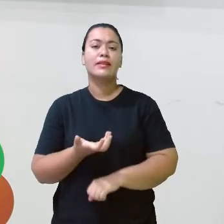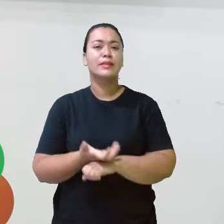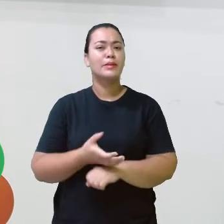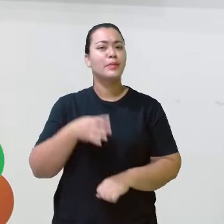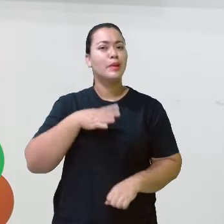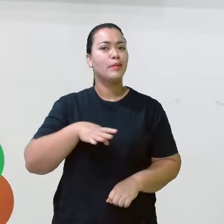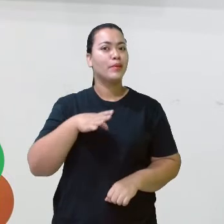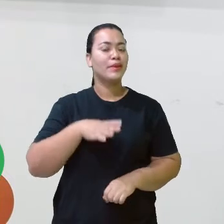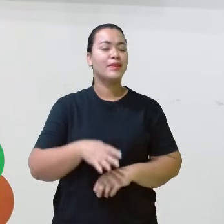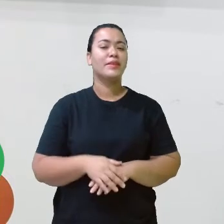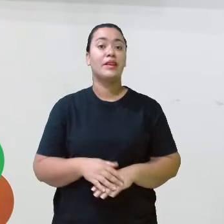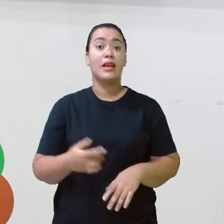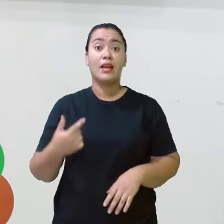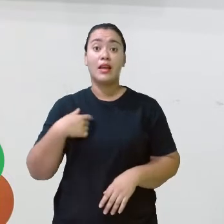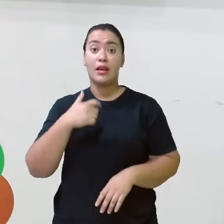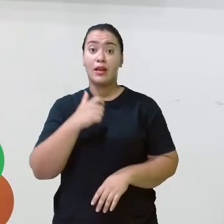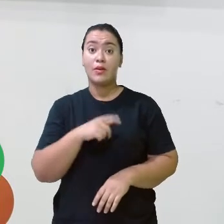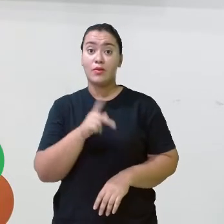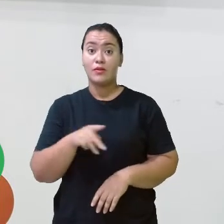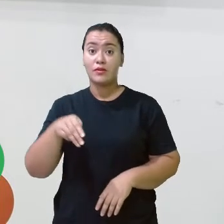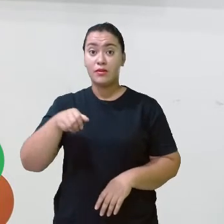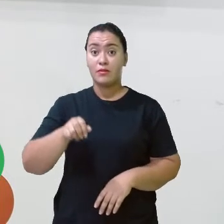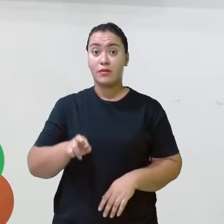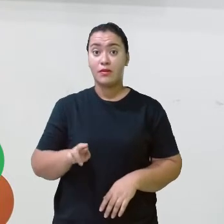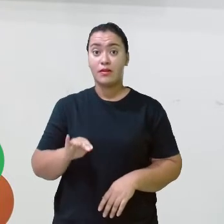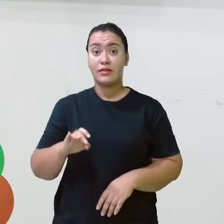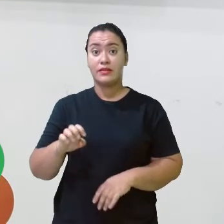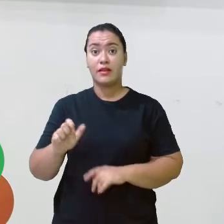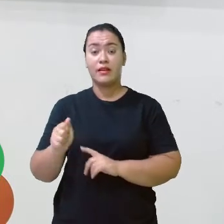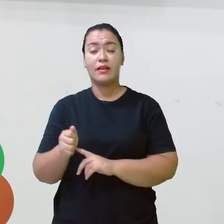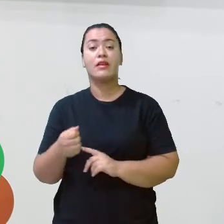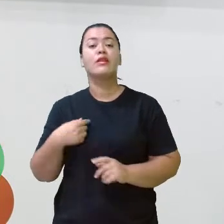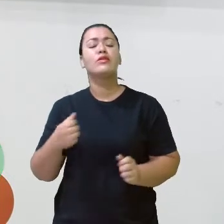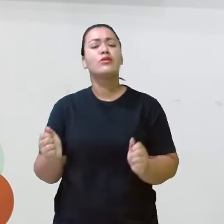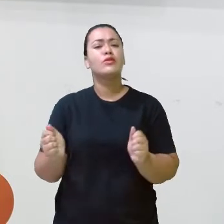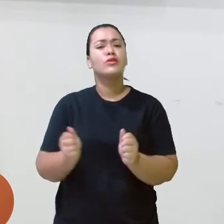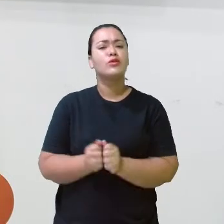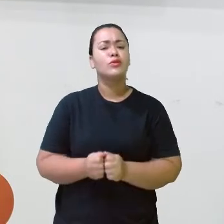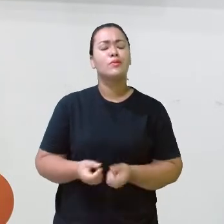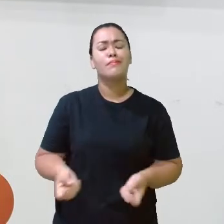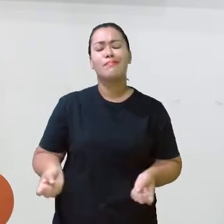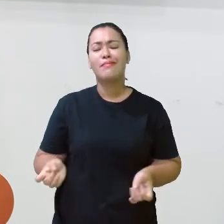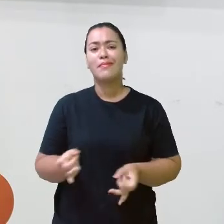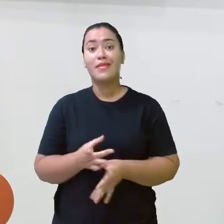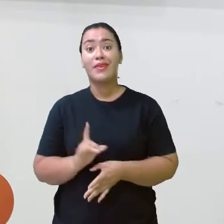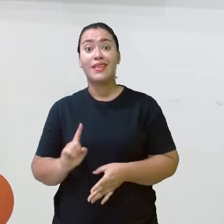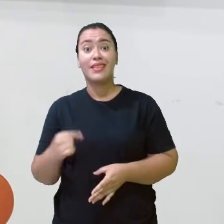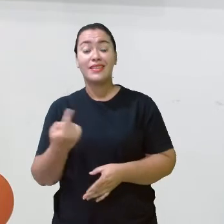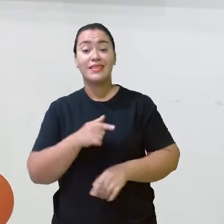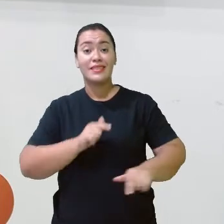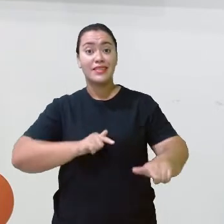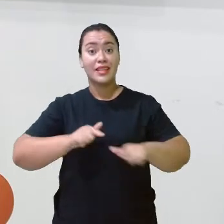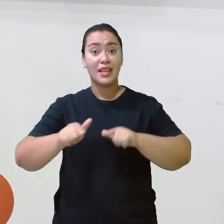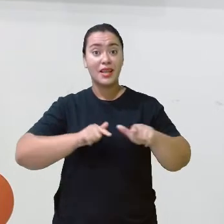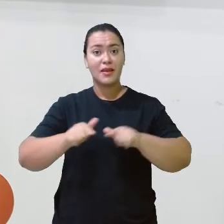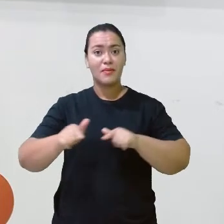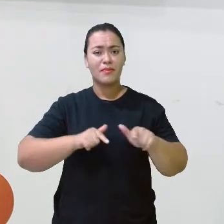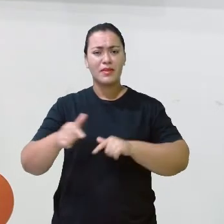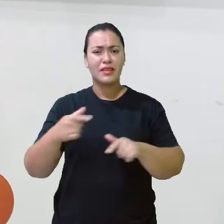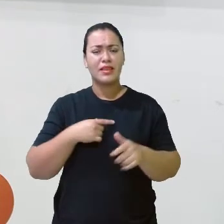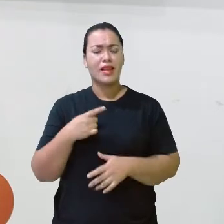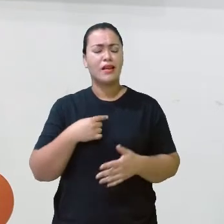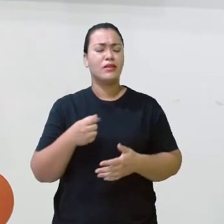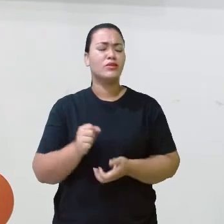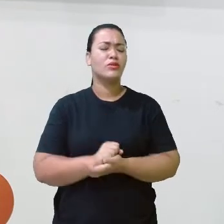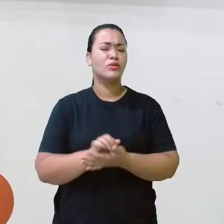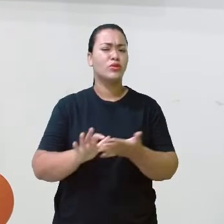portuguesa. Eu, professora Mauricéia Joana, estou aqui hoje pronta para a gente trabalhar com todas aquelas